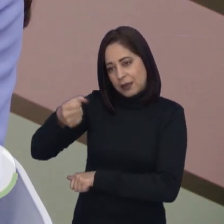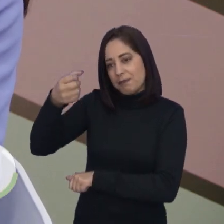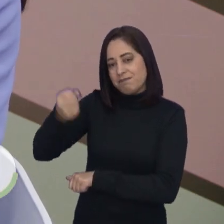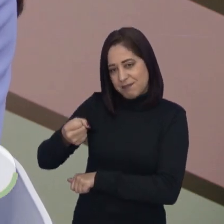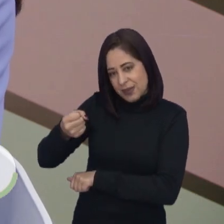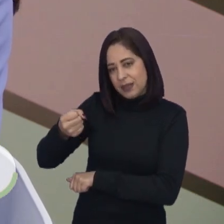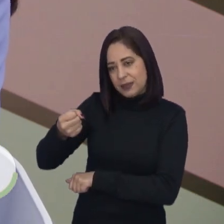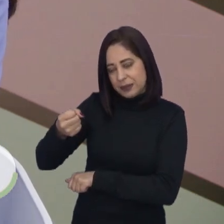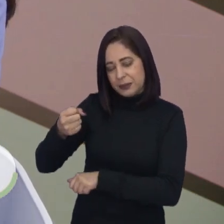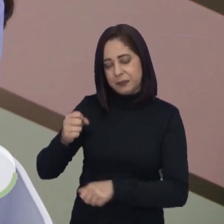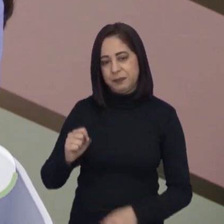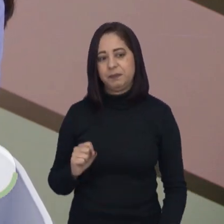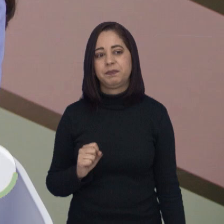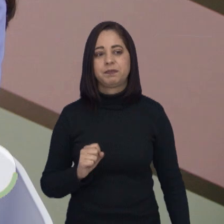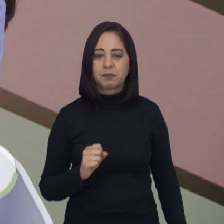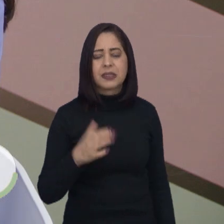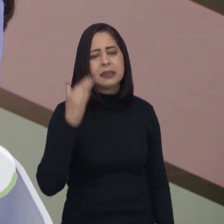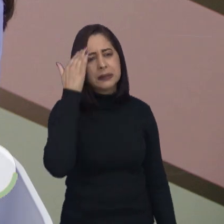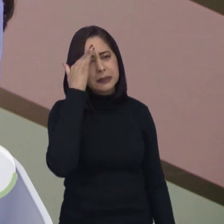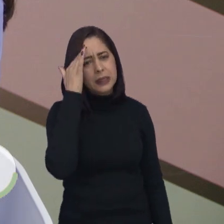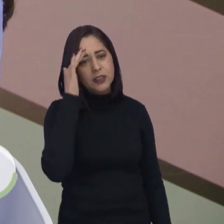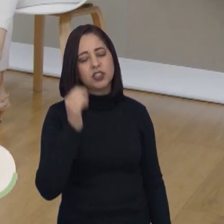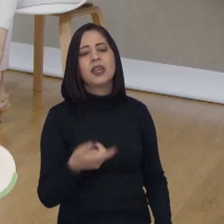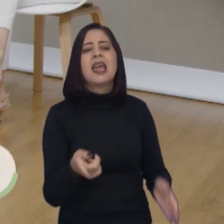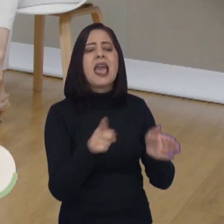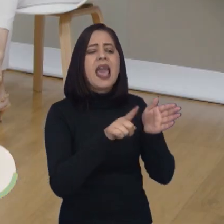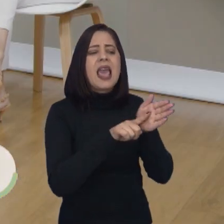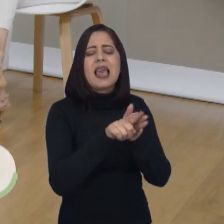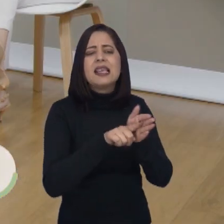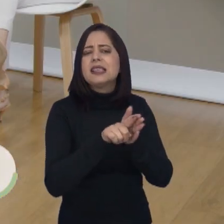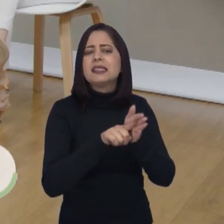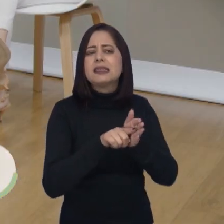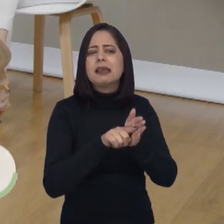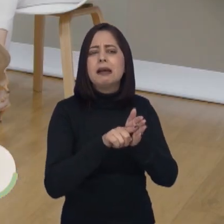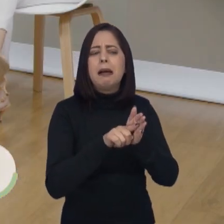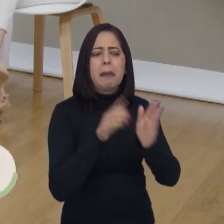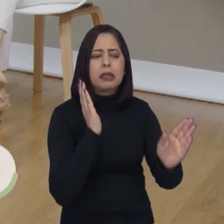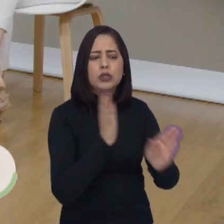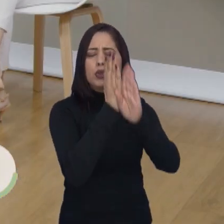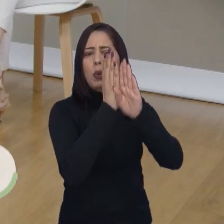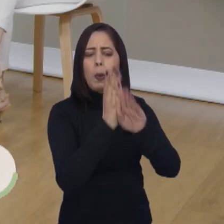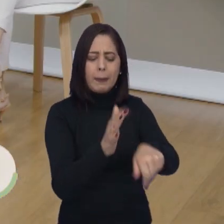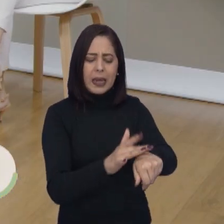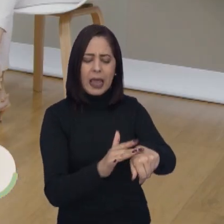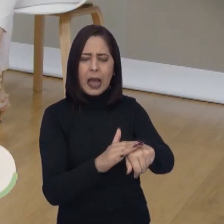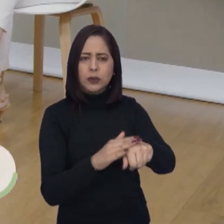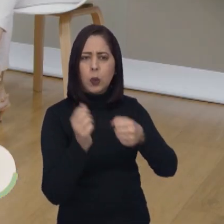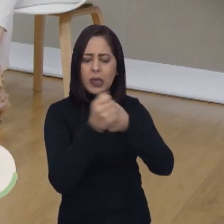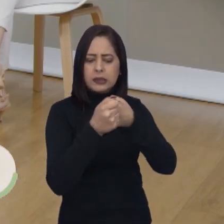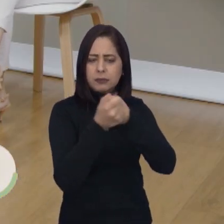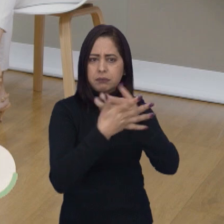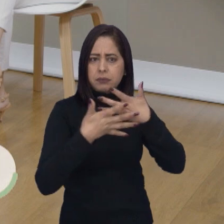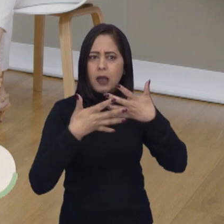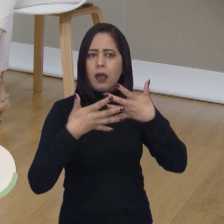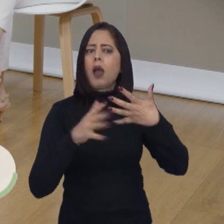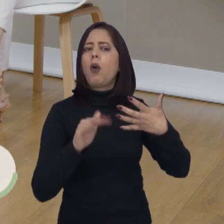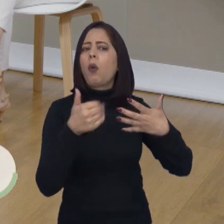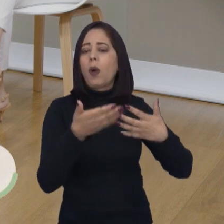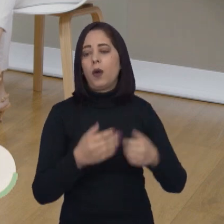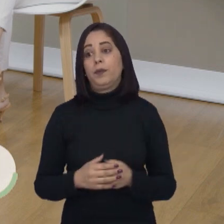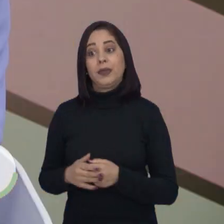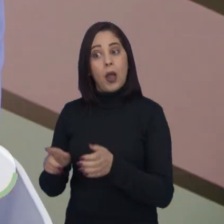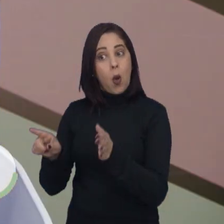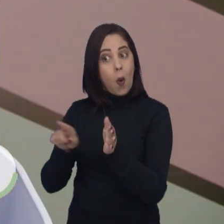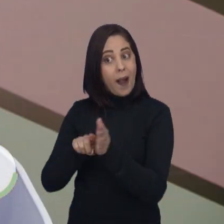nutria aquela pele. Entendi. Quais os exames são realizados para detectar, né? Então, os exames, a gente